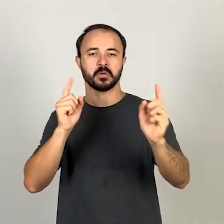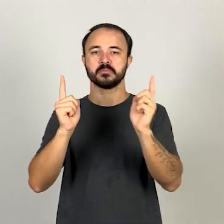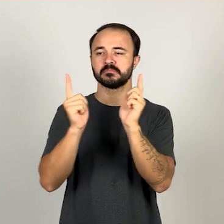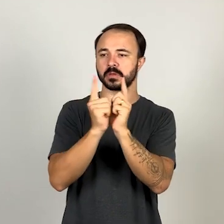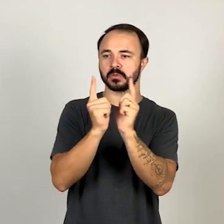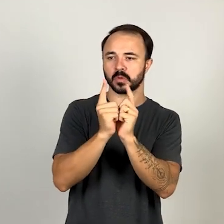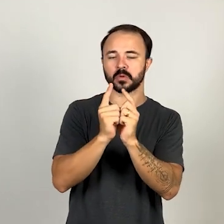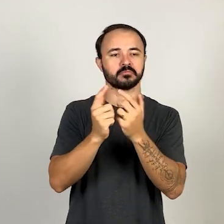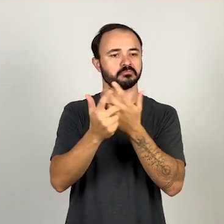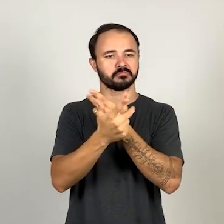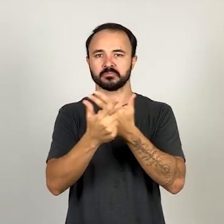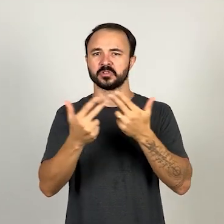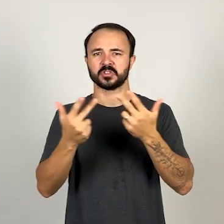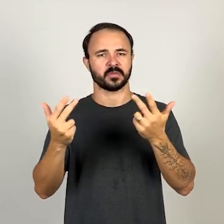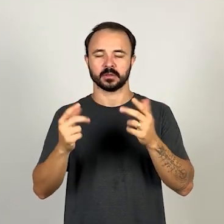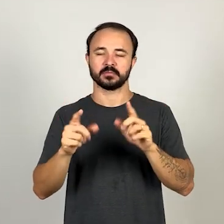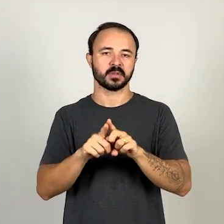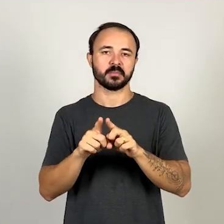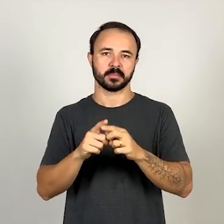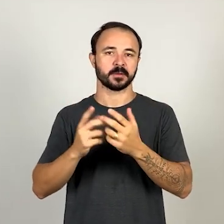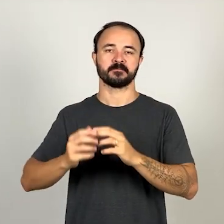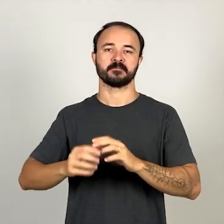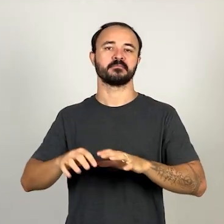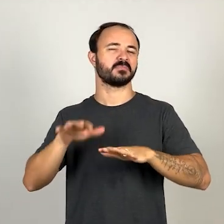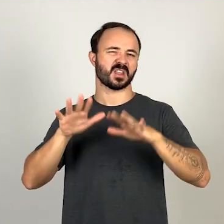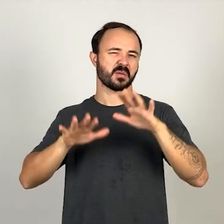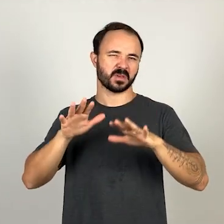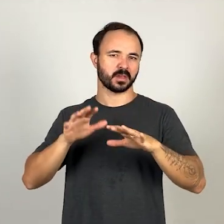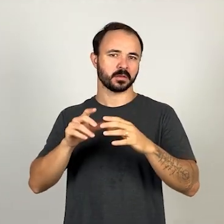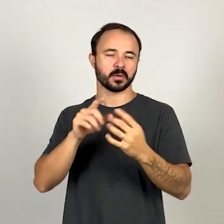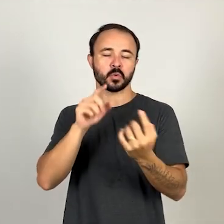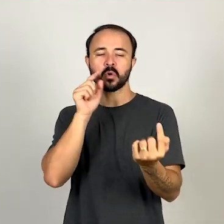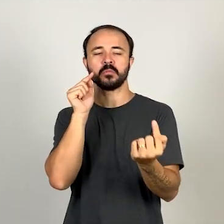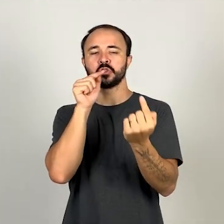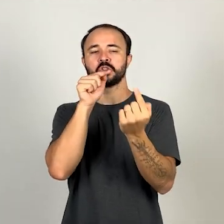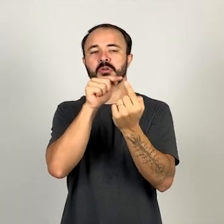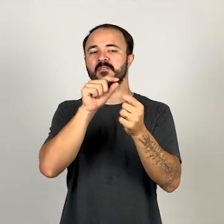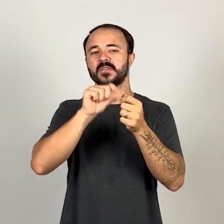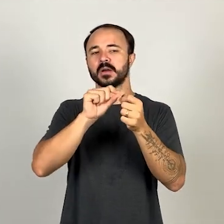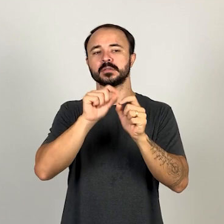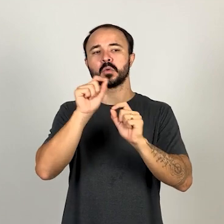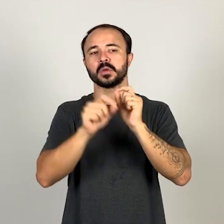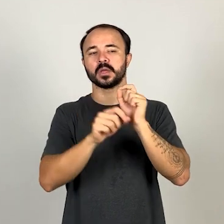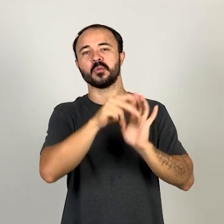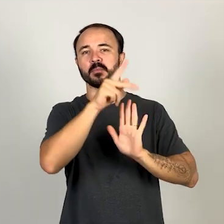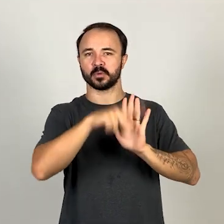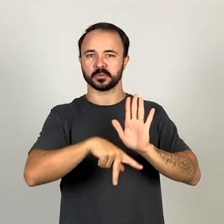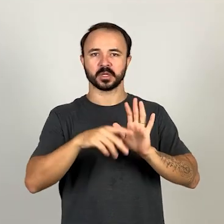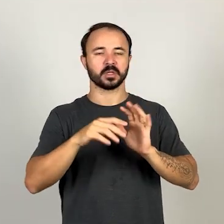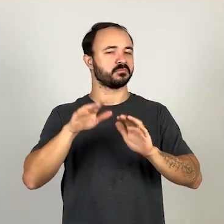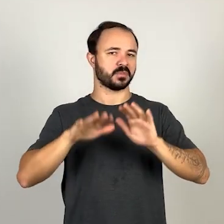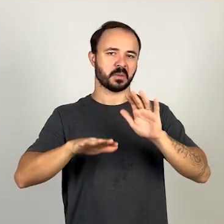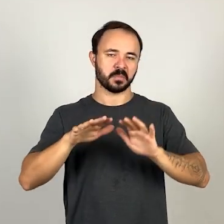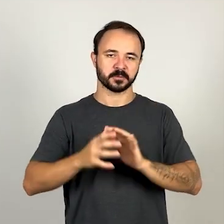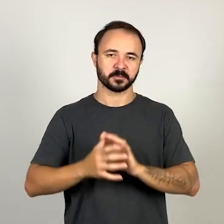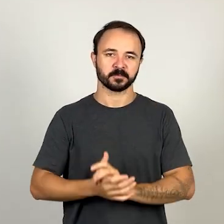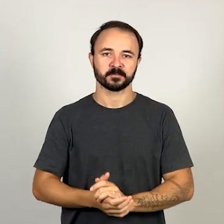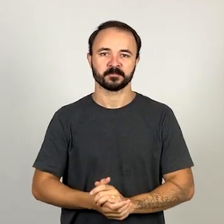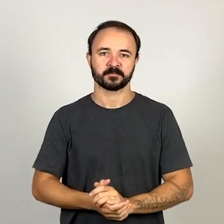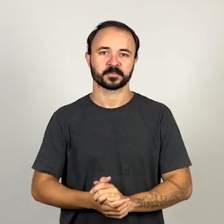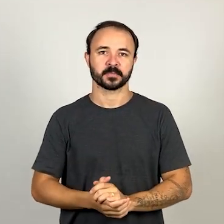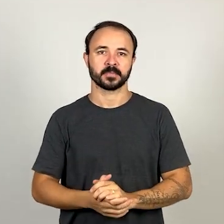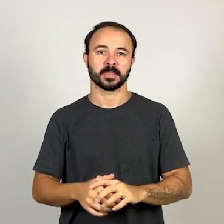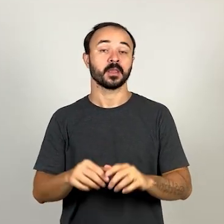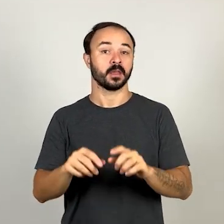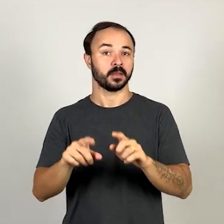longos, condutores médios e também condutores pequenos, dependendo do objetivo do projeto.